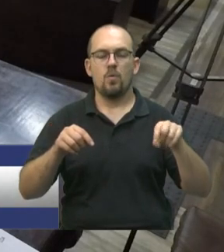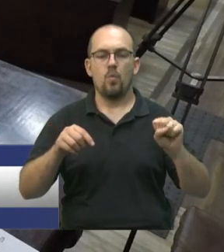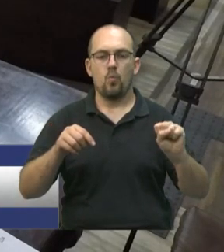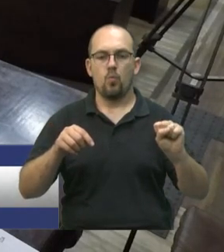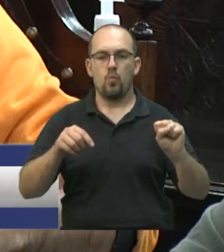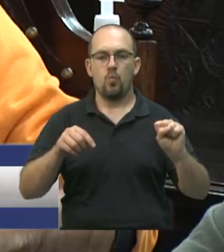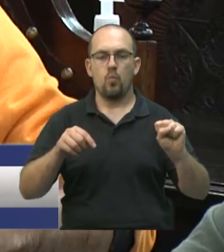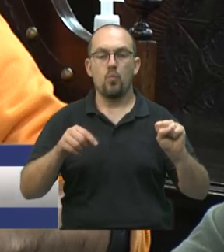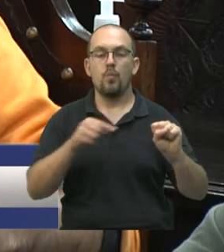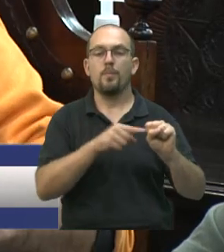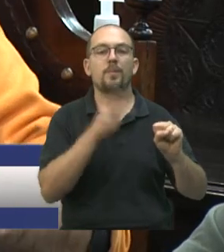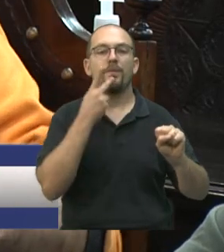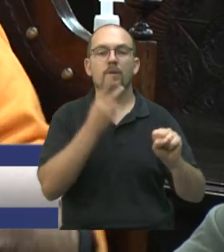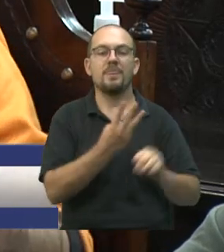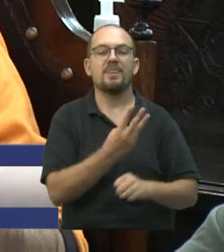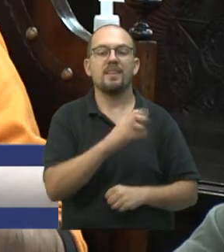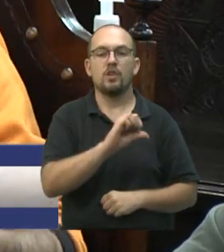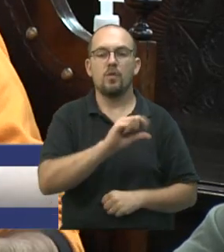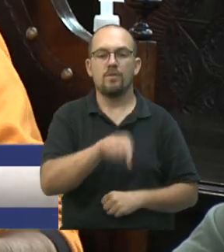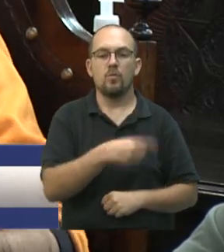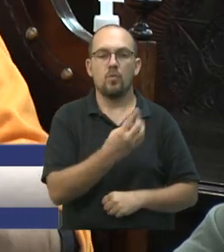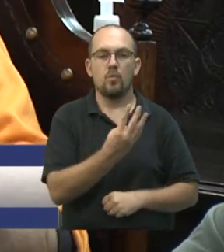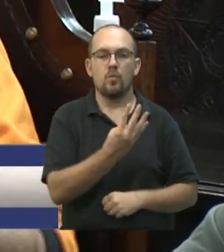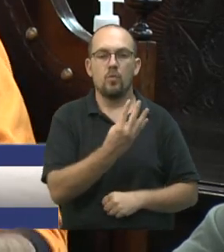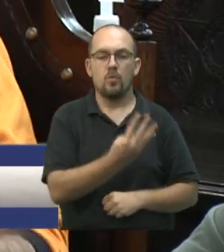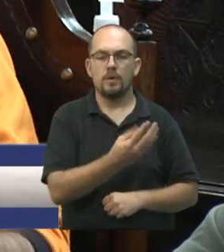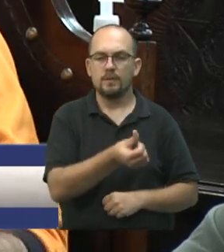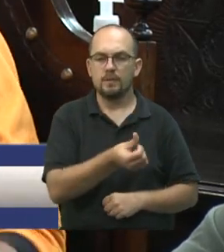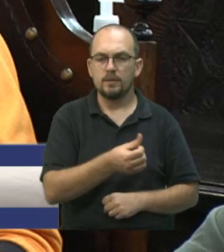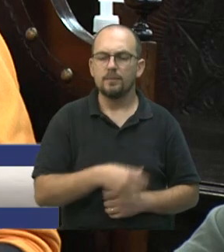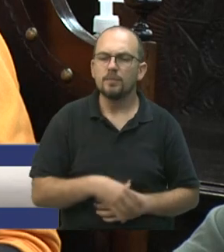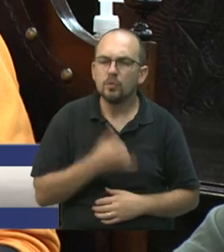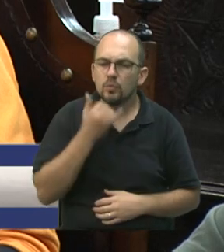8, que coloca 39,46%. Desculpa.